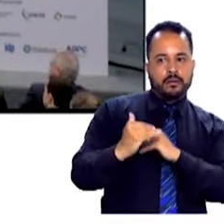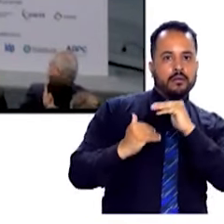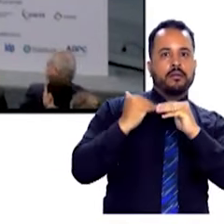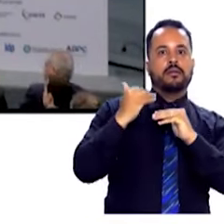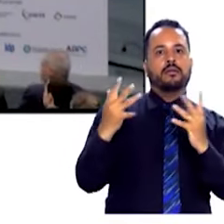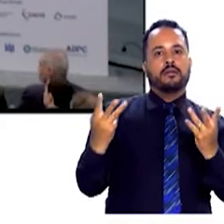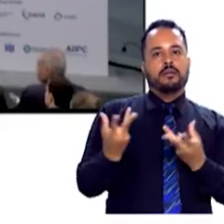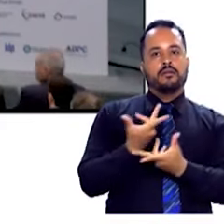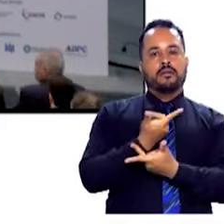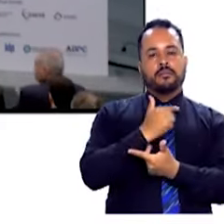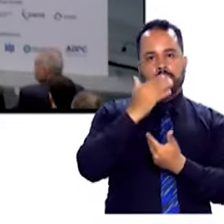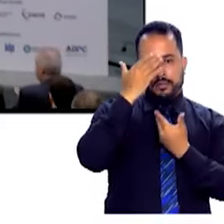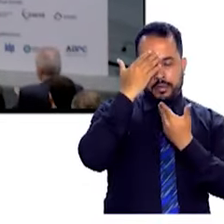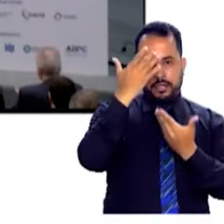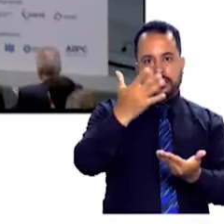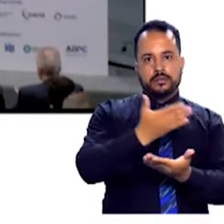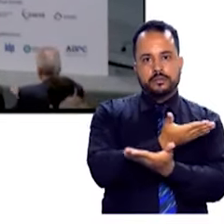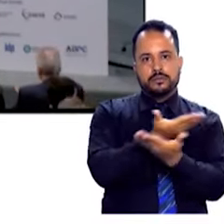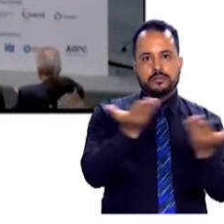Muito obrigado a